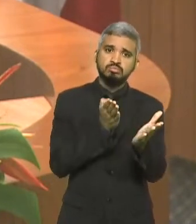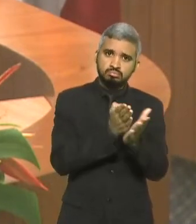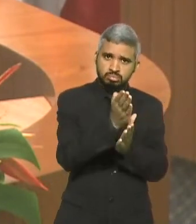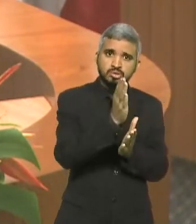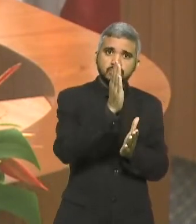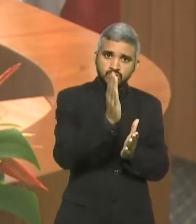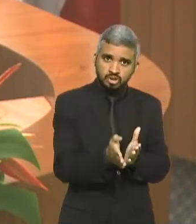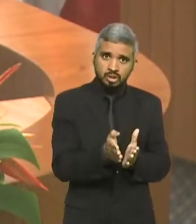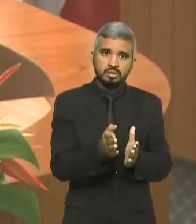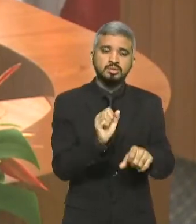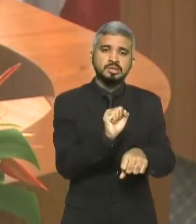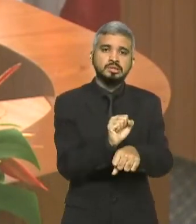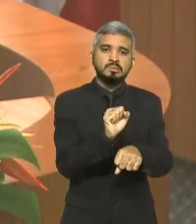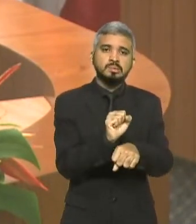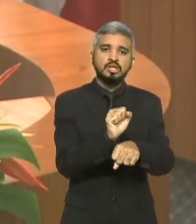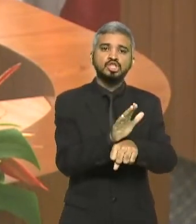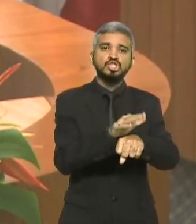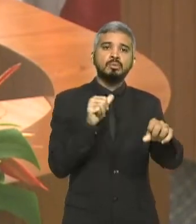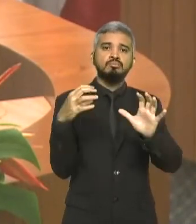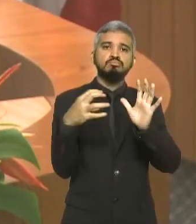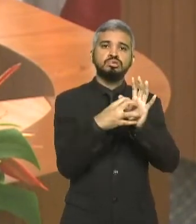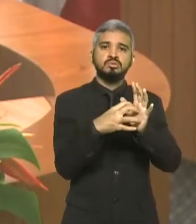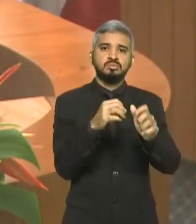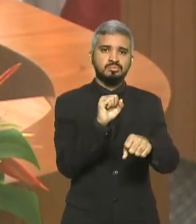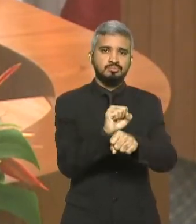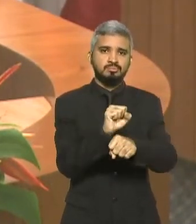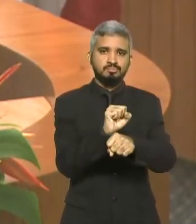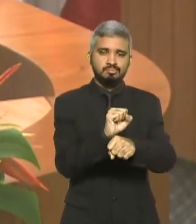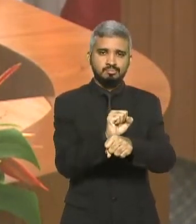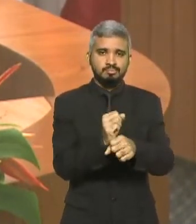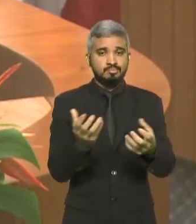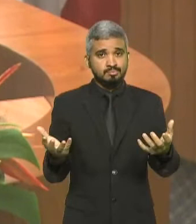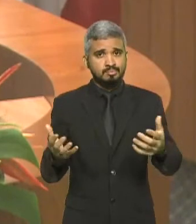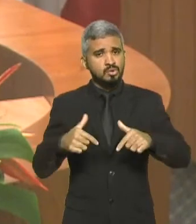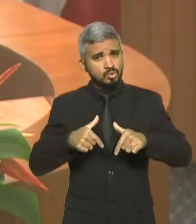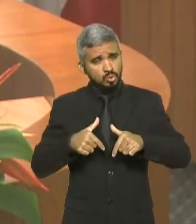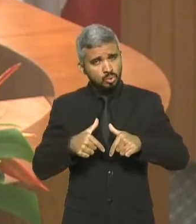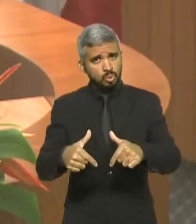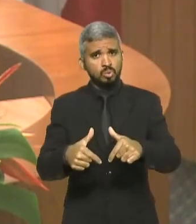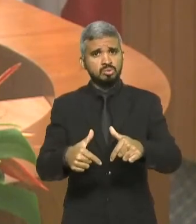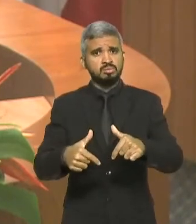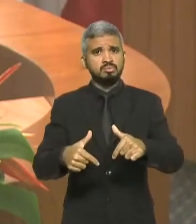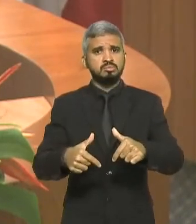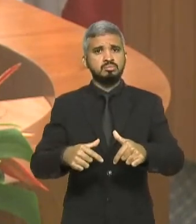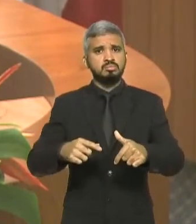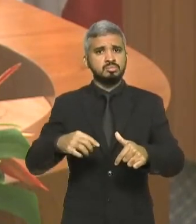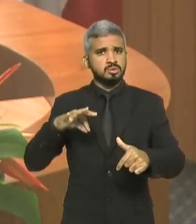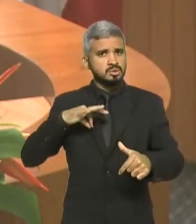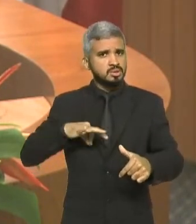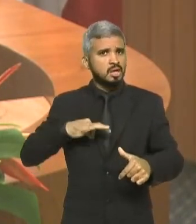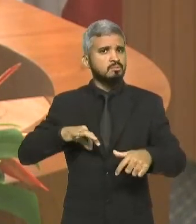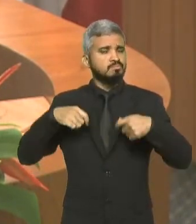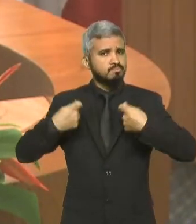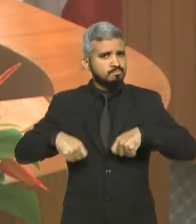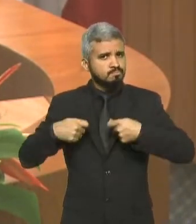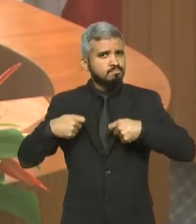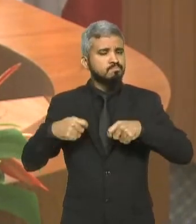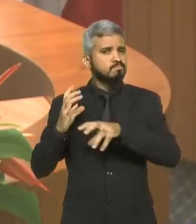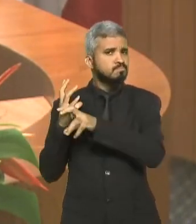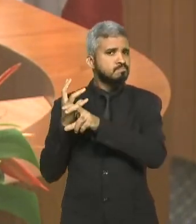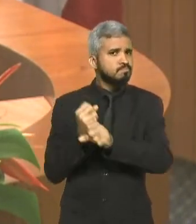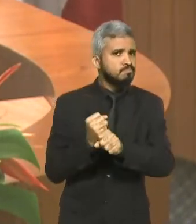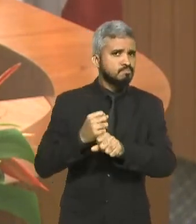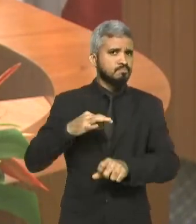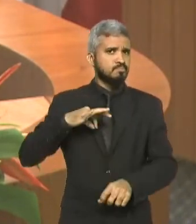compromisso com todos os servidores públicos do Estado do Maranhão. A nossa luta pelo reajuste para todos os